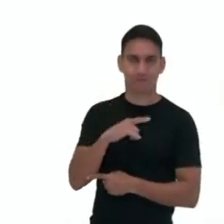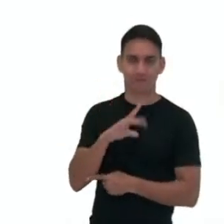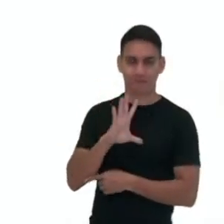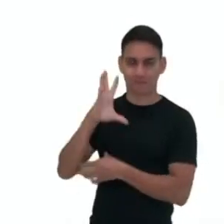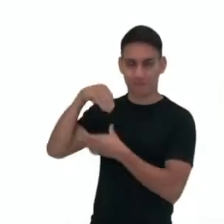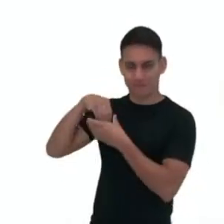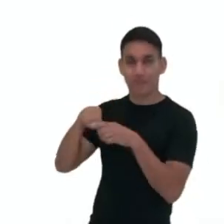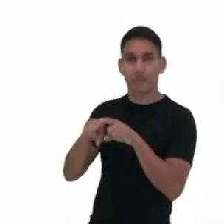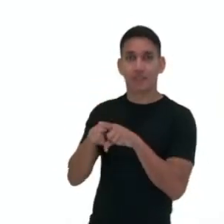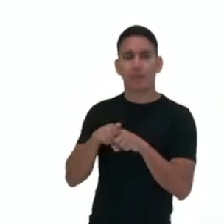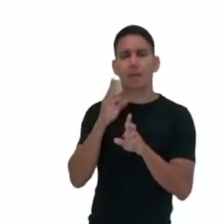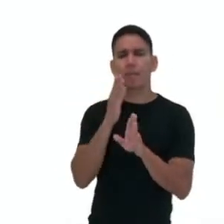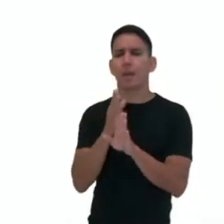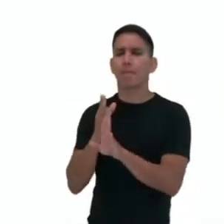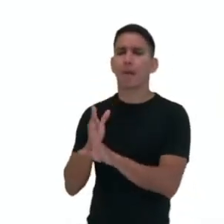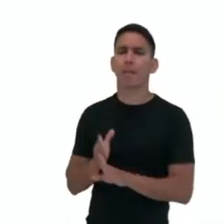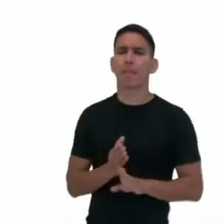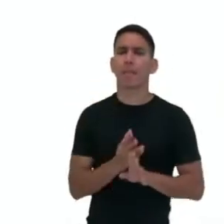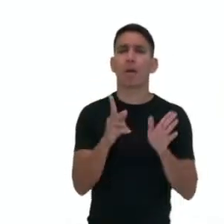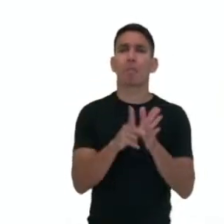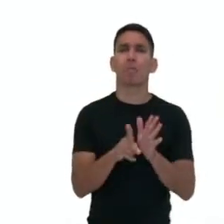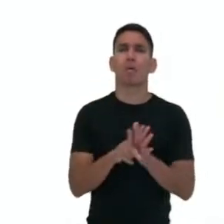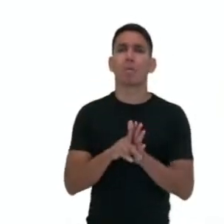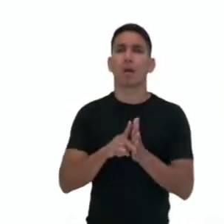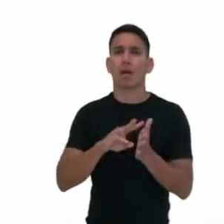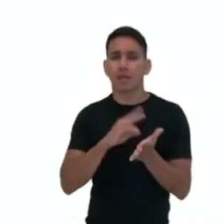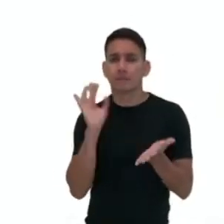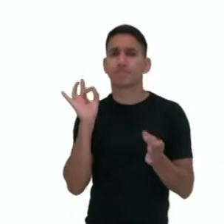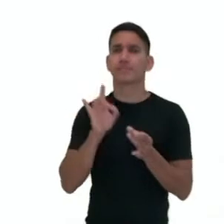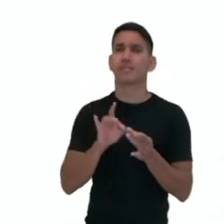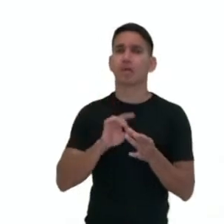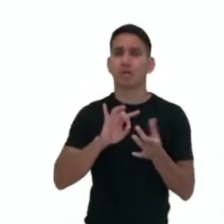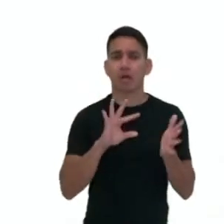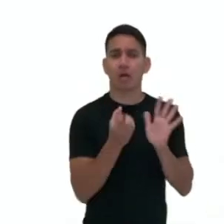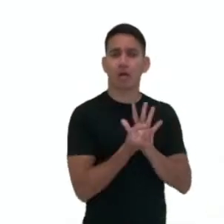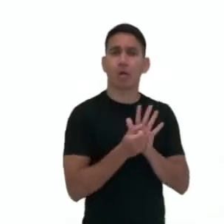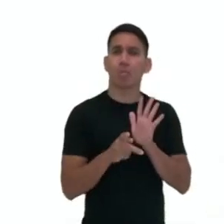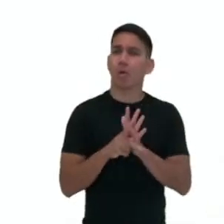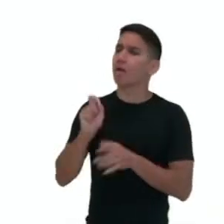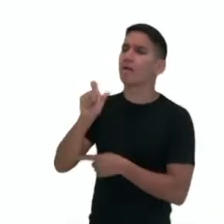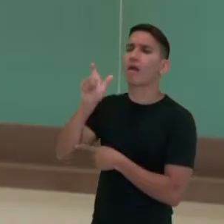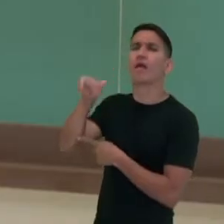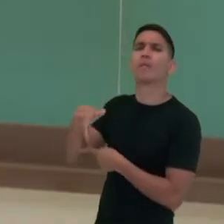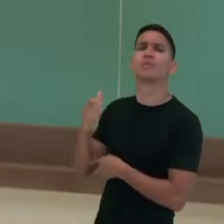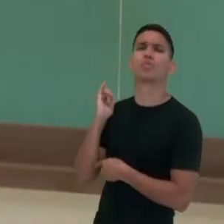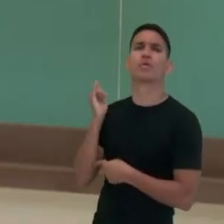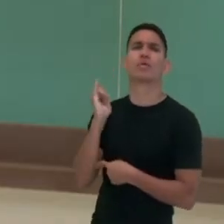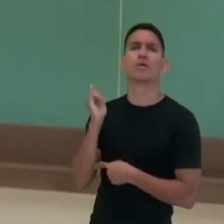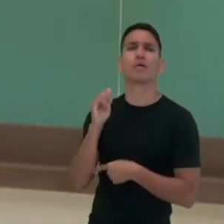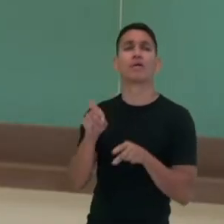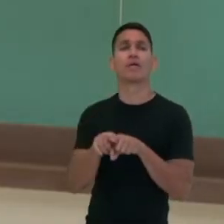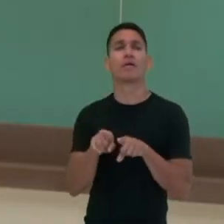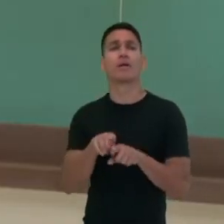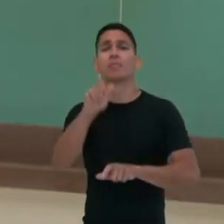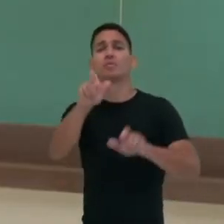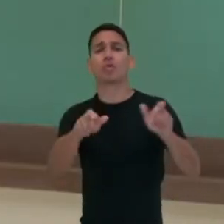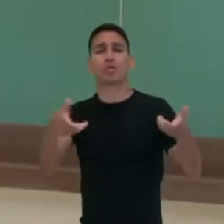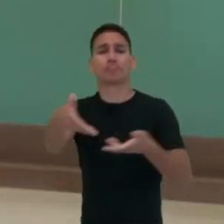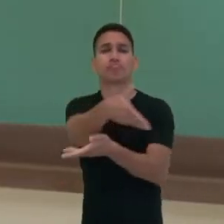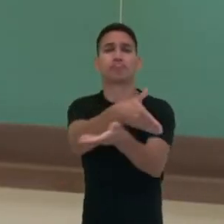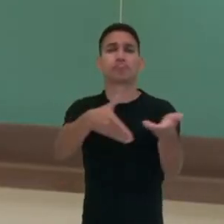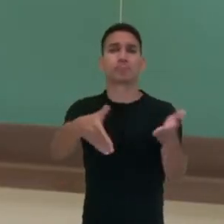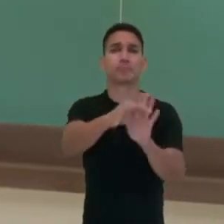ainda identificar as marcas linguísticas que evidenciam o locutor e o interlocutor de um